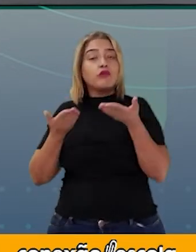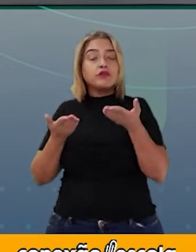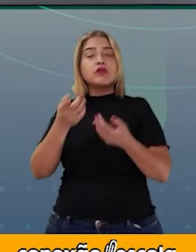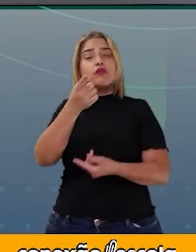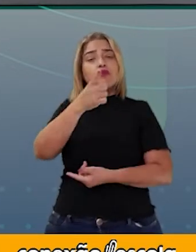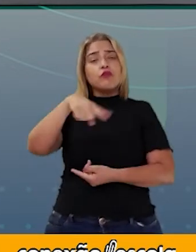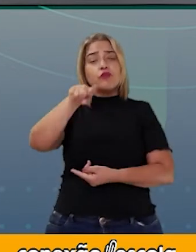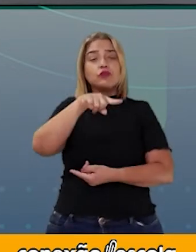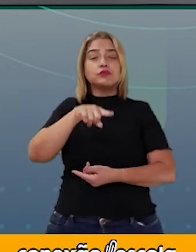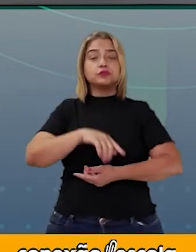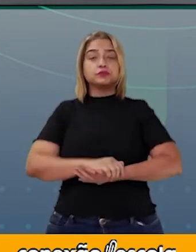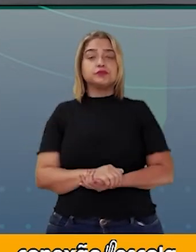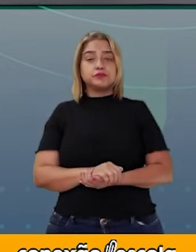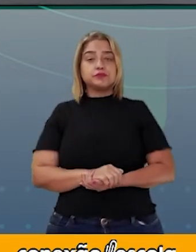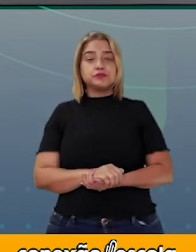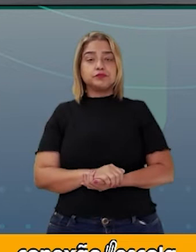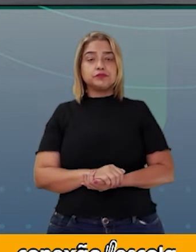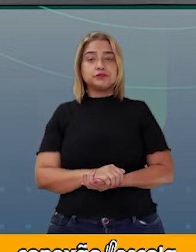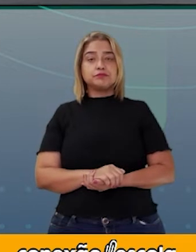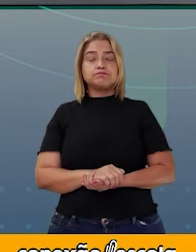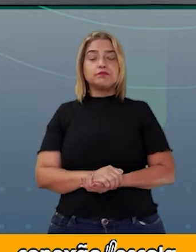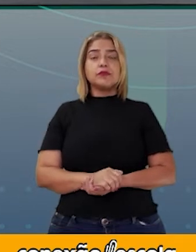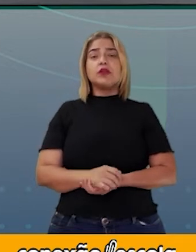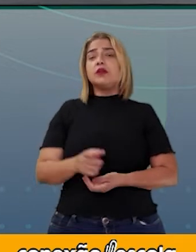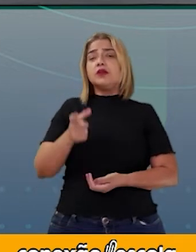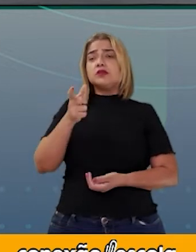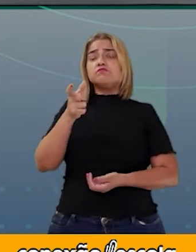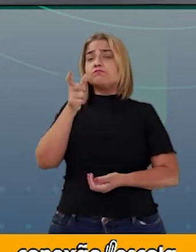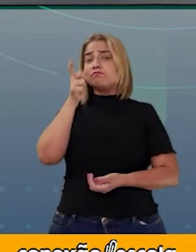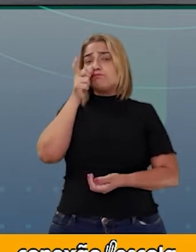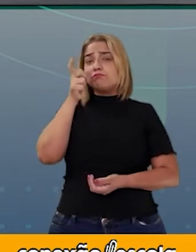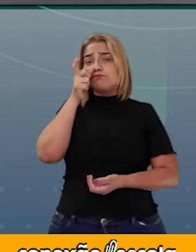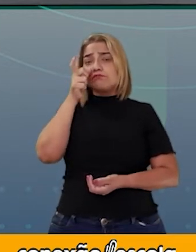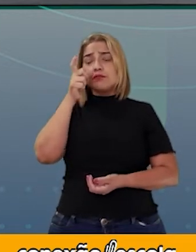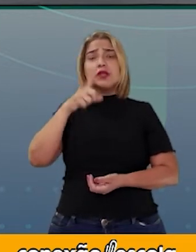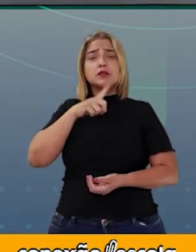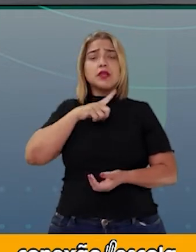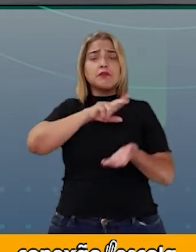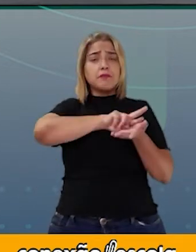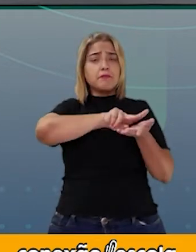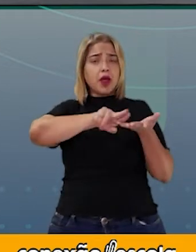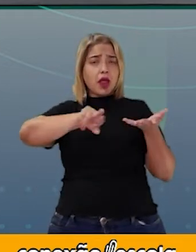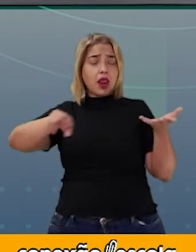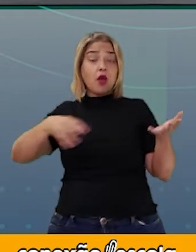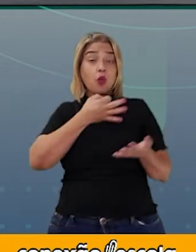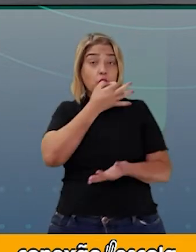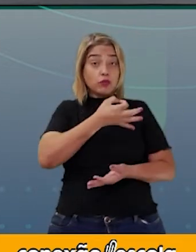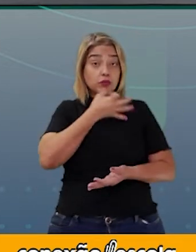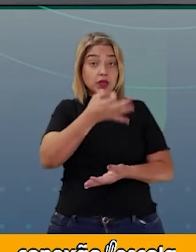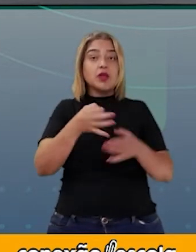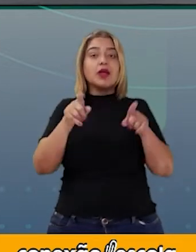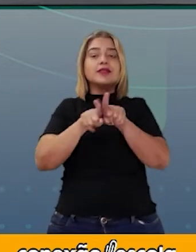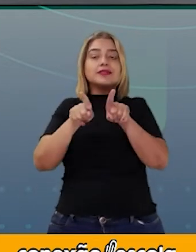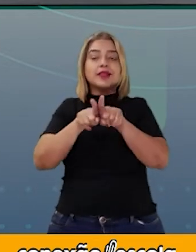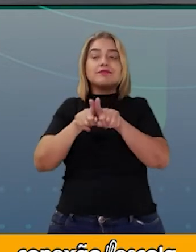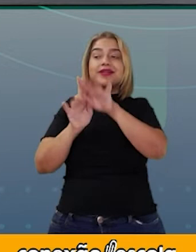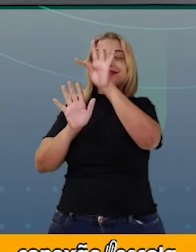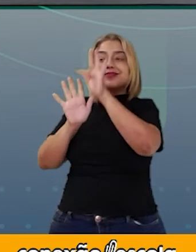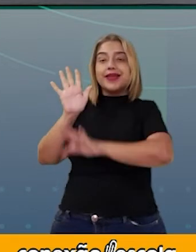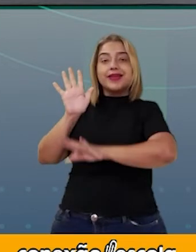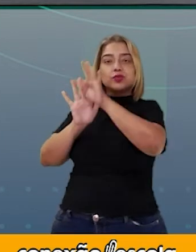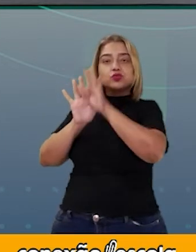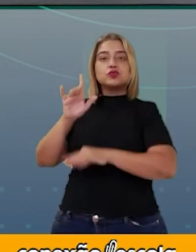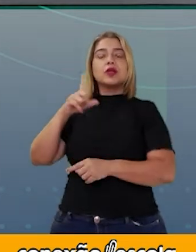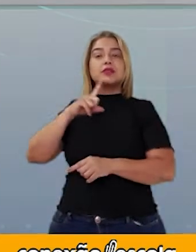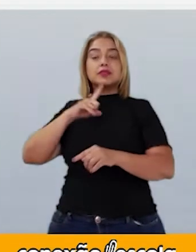observar a manifestação de opiniões em textos que circulam nas redes sociais. Vejam